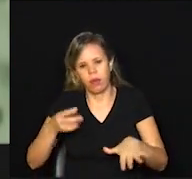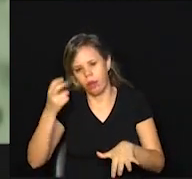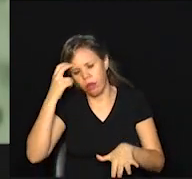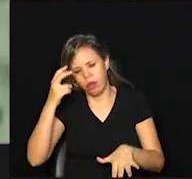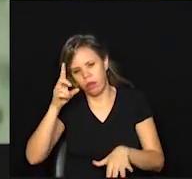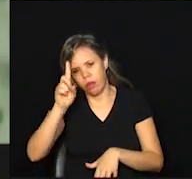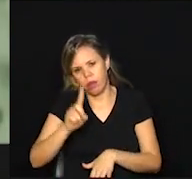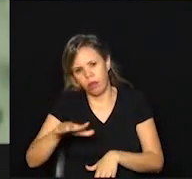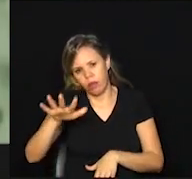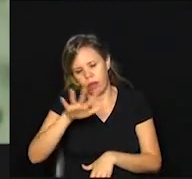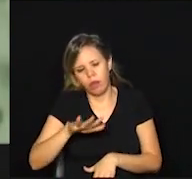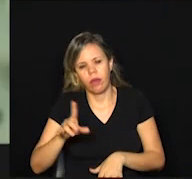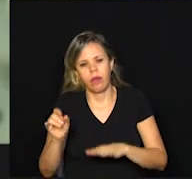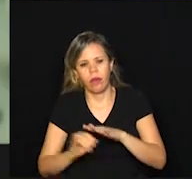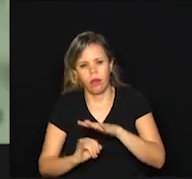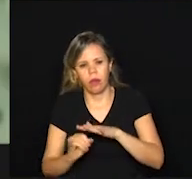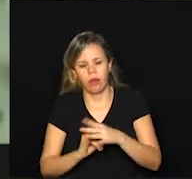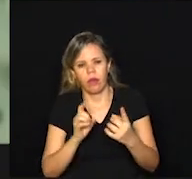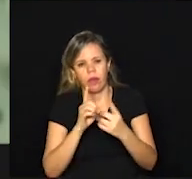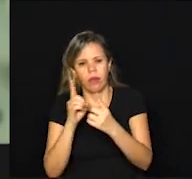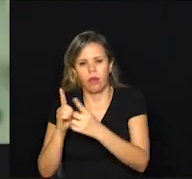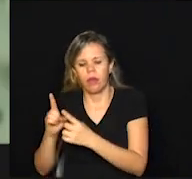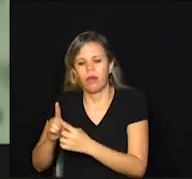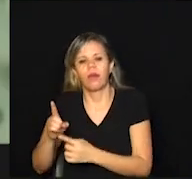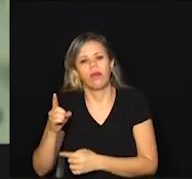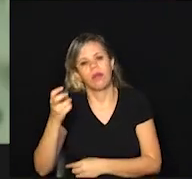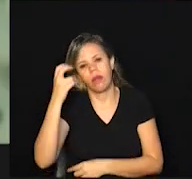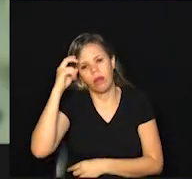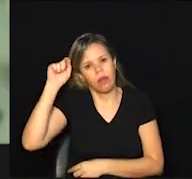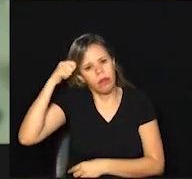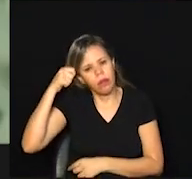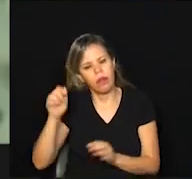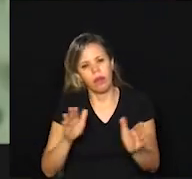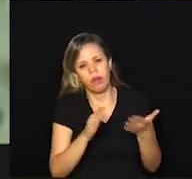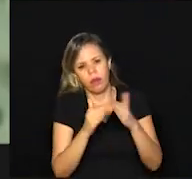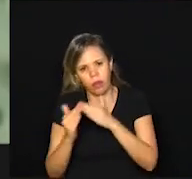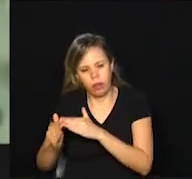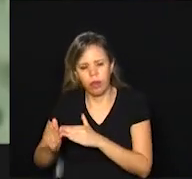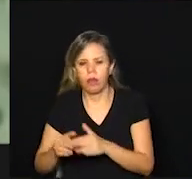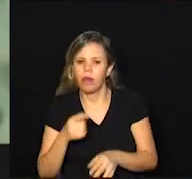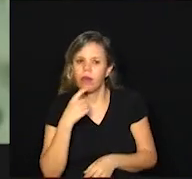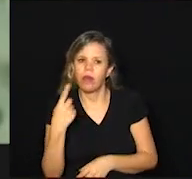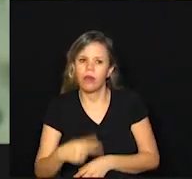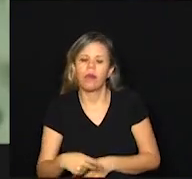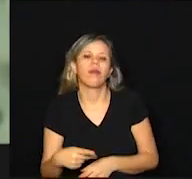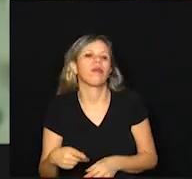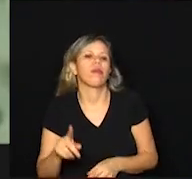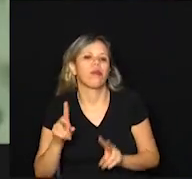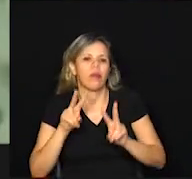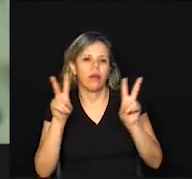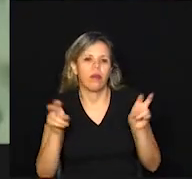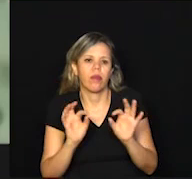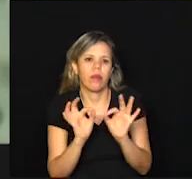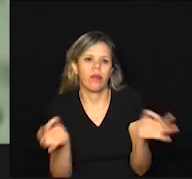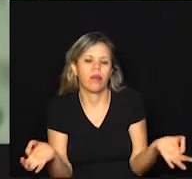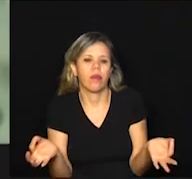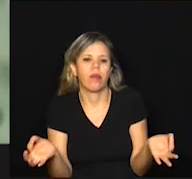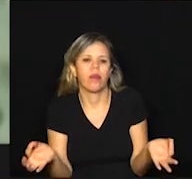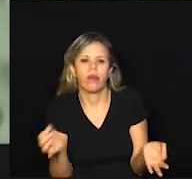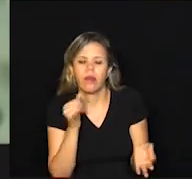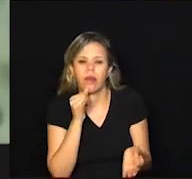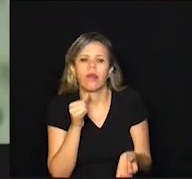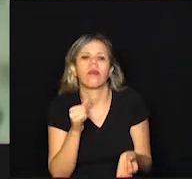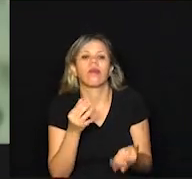geral que é uma instituição que atende a cultura preta periférica que em Campinas é é uma questão muito simples né é uma